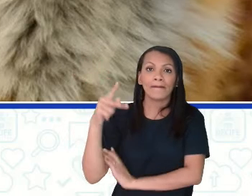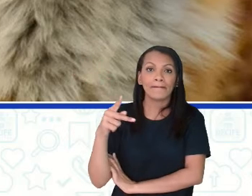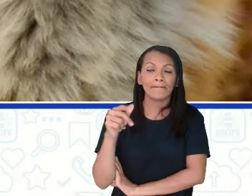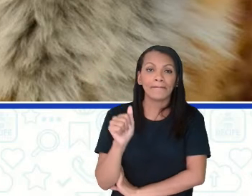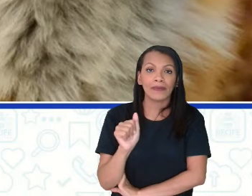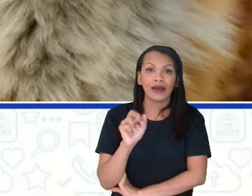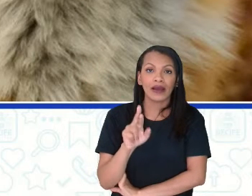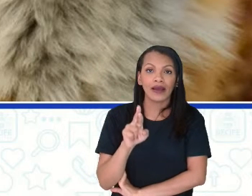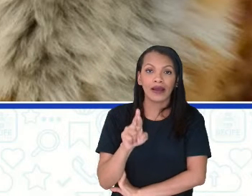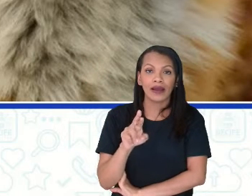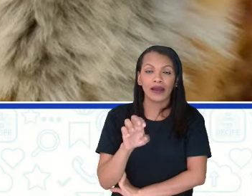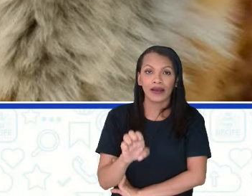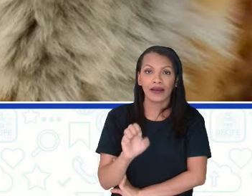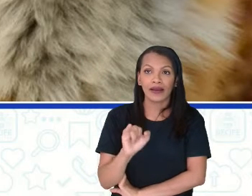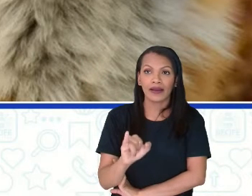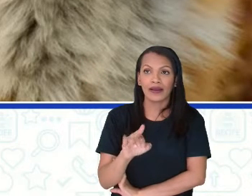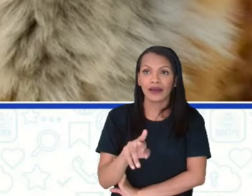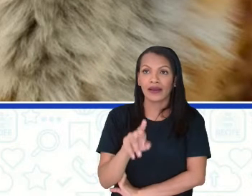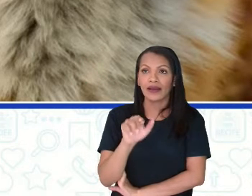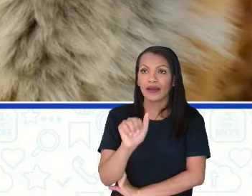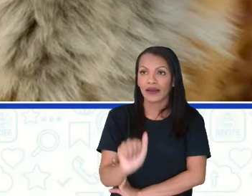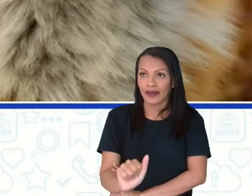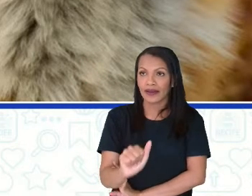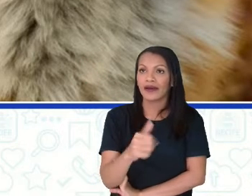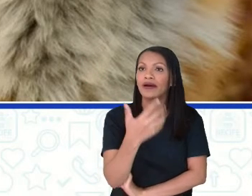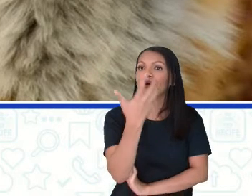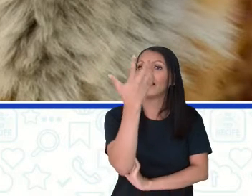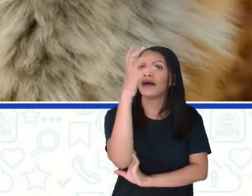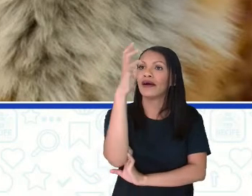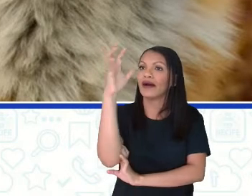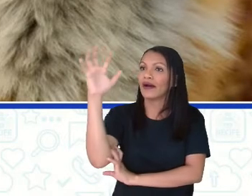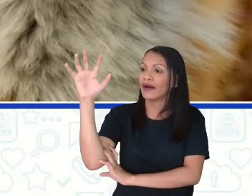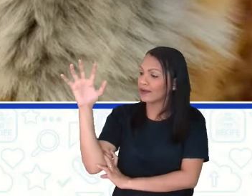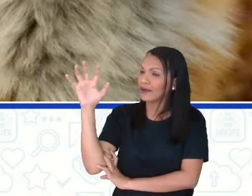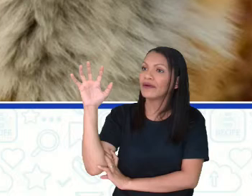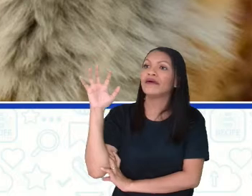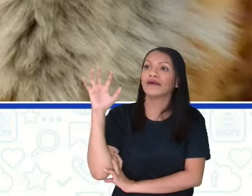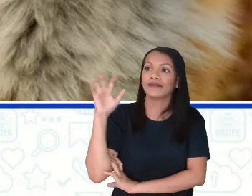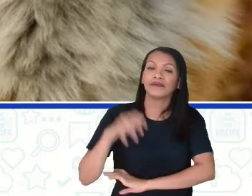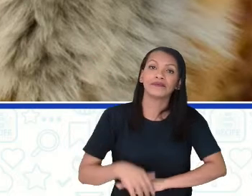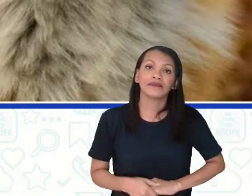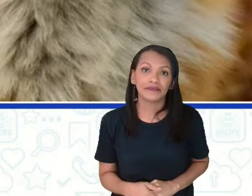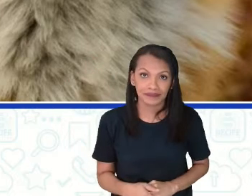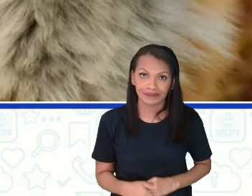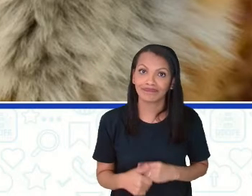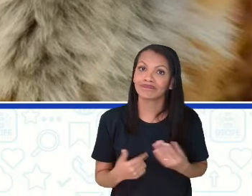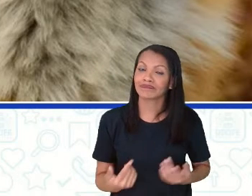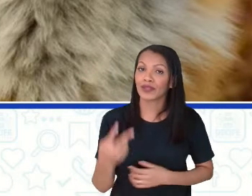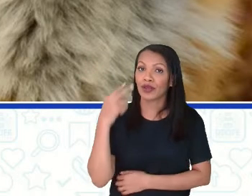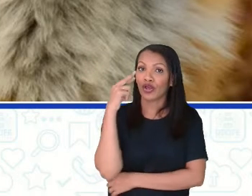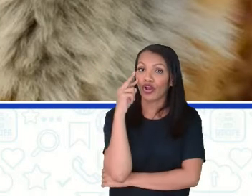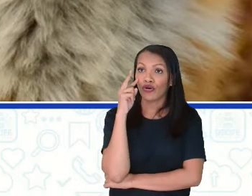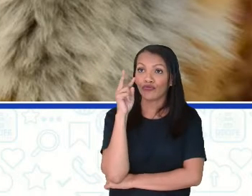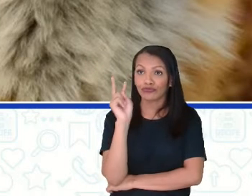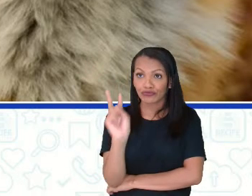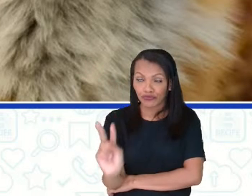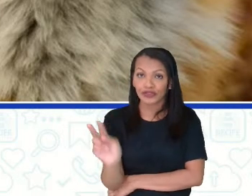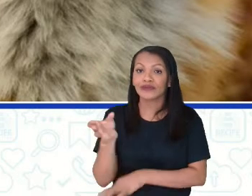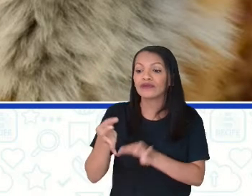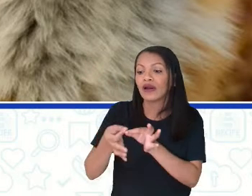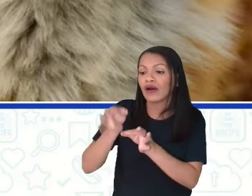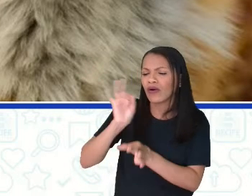professora Isabel e Cláudia não me corrijam aí nessa arvorezinha da uva, mas é a planta da uva. Viu-a carregada de